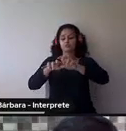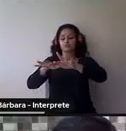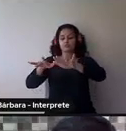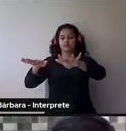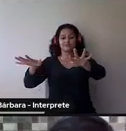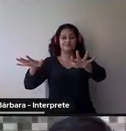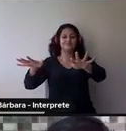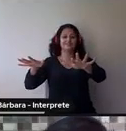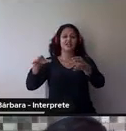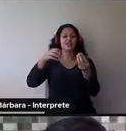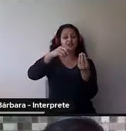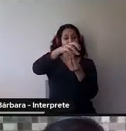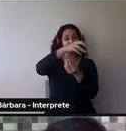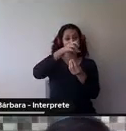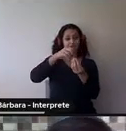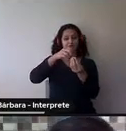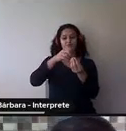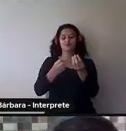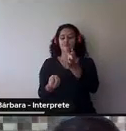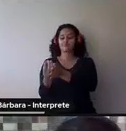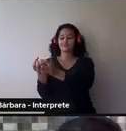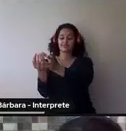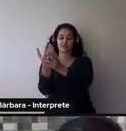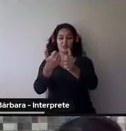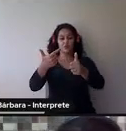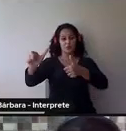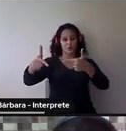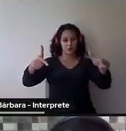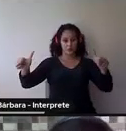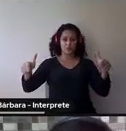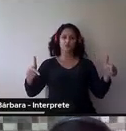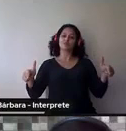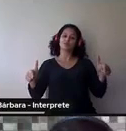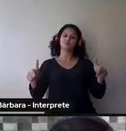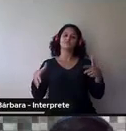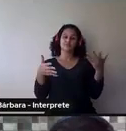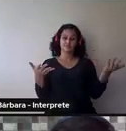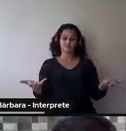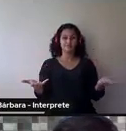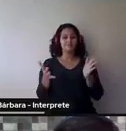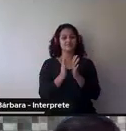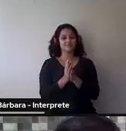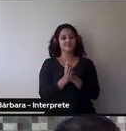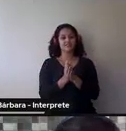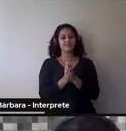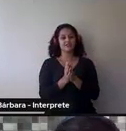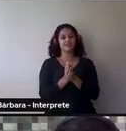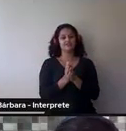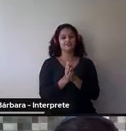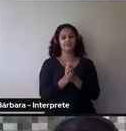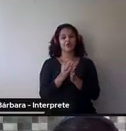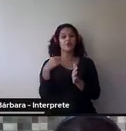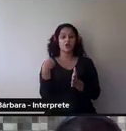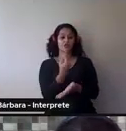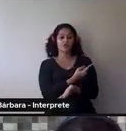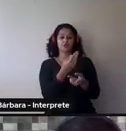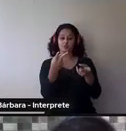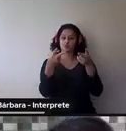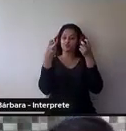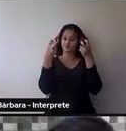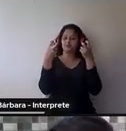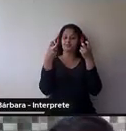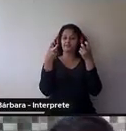Então, é uma associação mutualista em que os dois organismos eles se beneficiam, que a gente visualiza uma